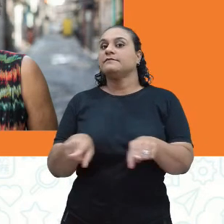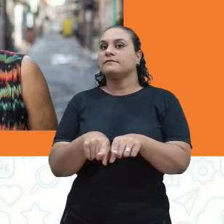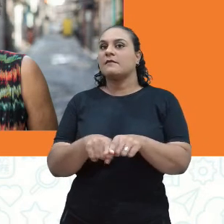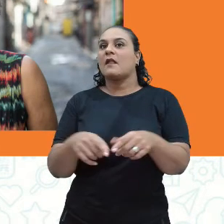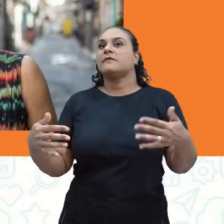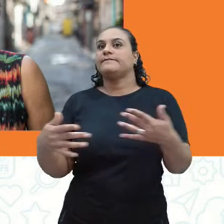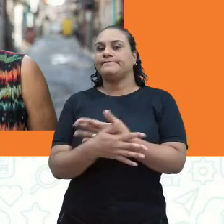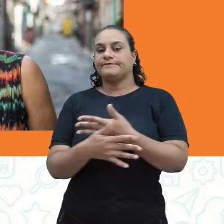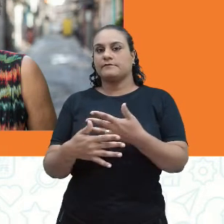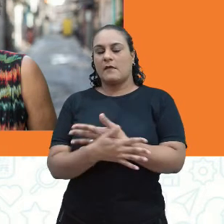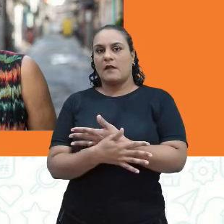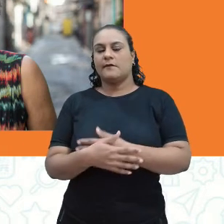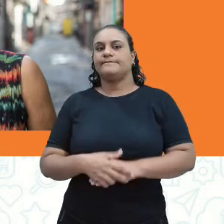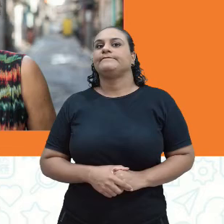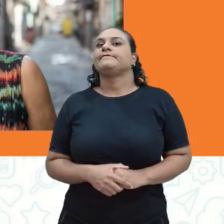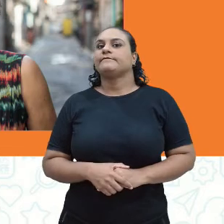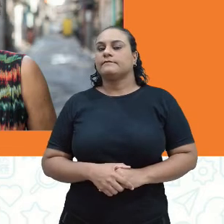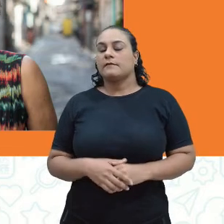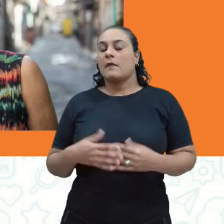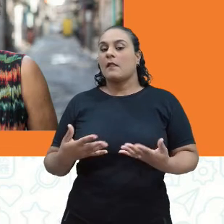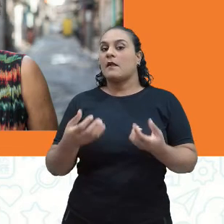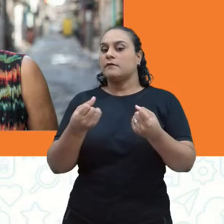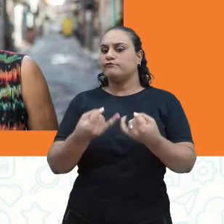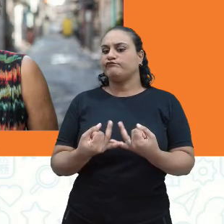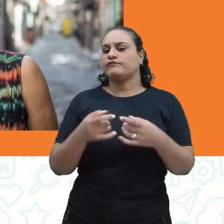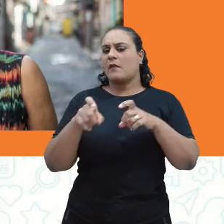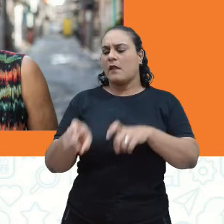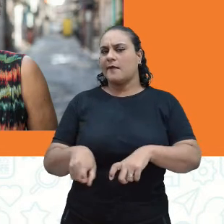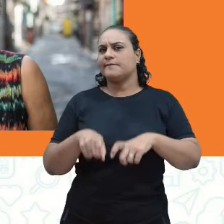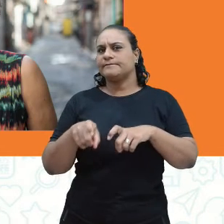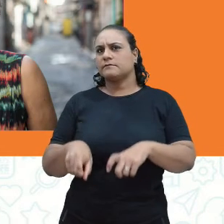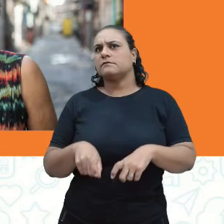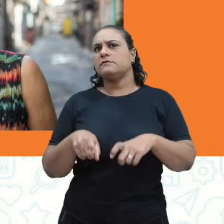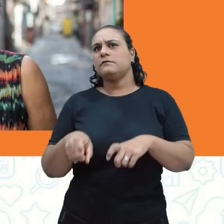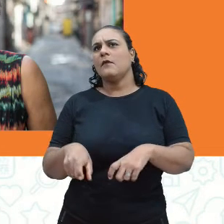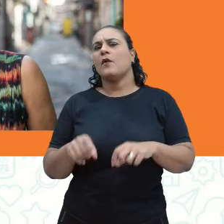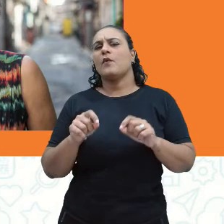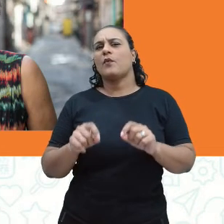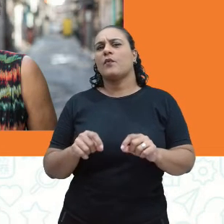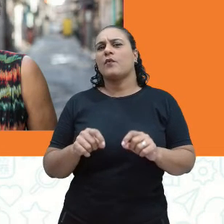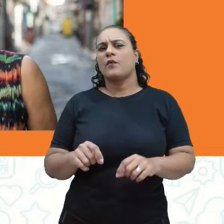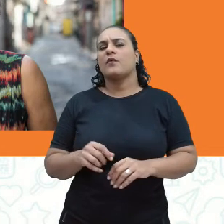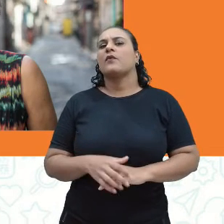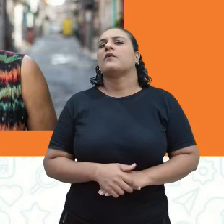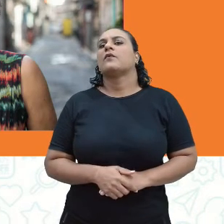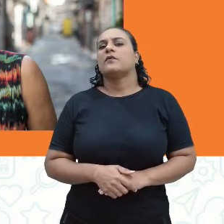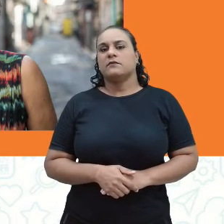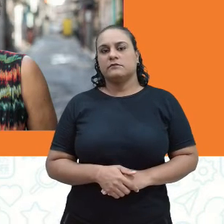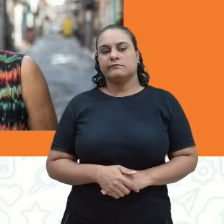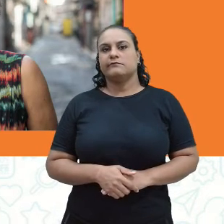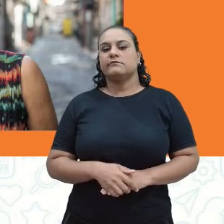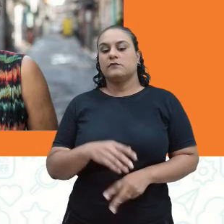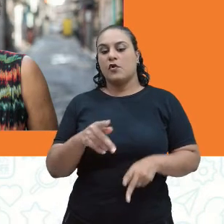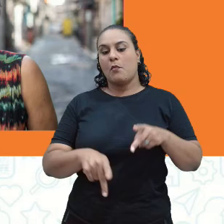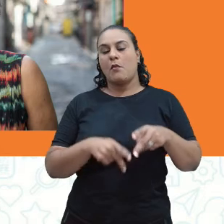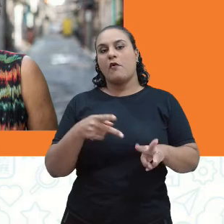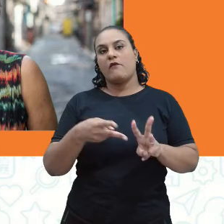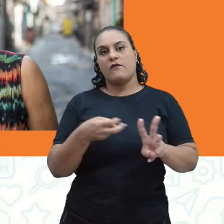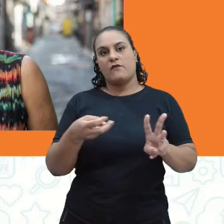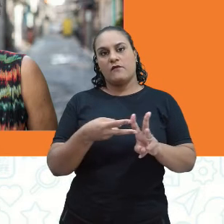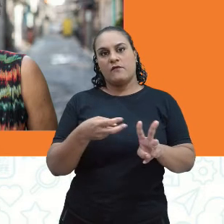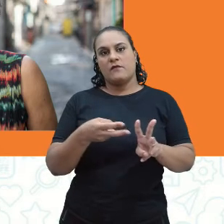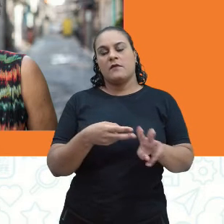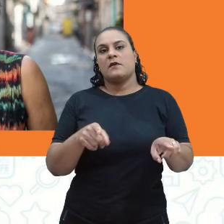né? Quando a gente fala mais aí da região rural, do campo, a gente pode abordar as questões dos indígenas, né? E